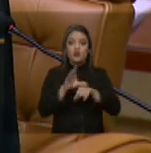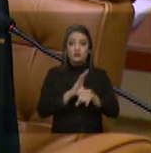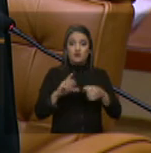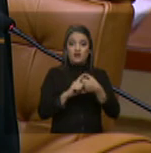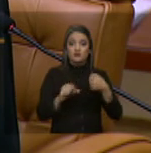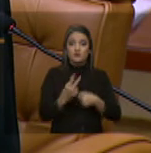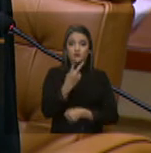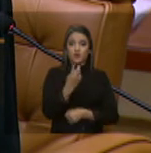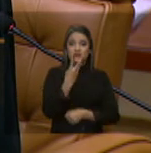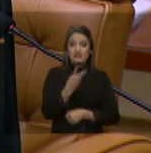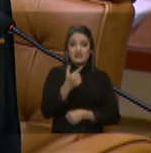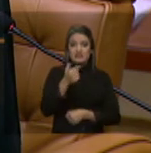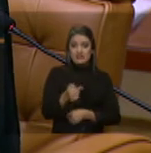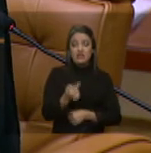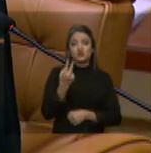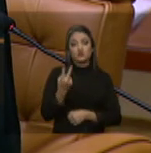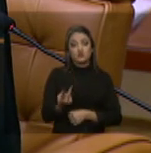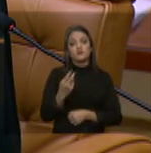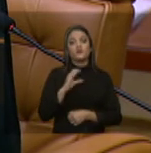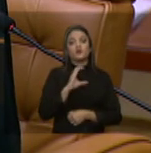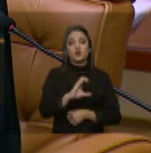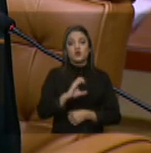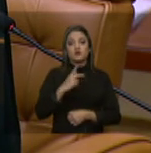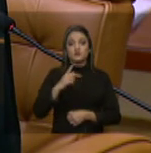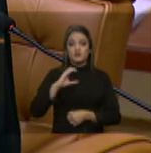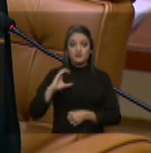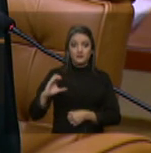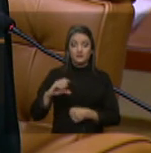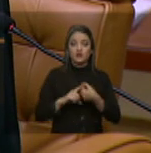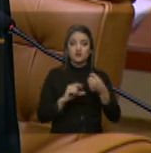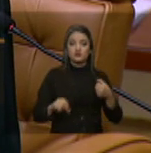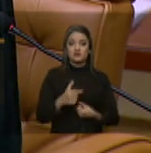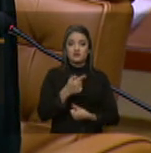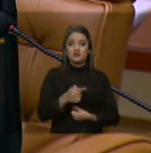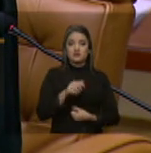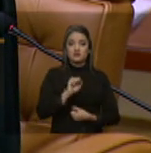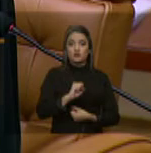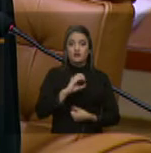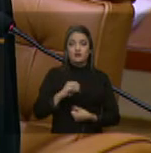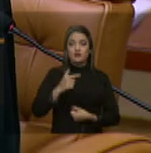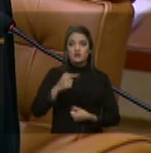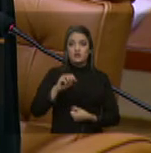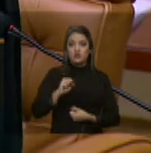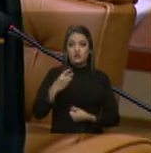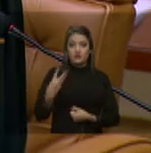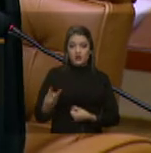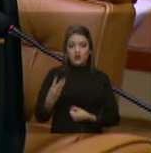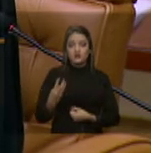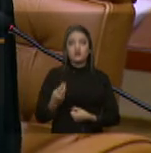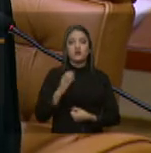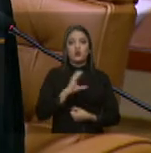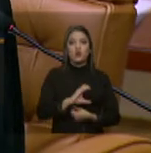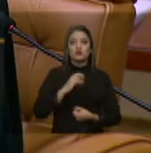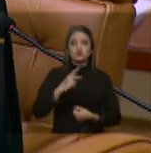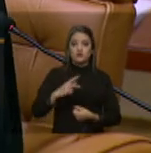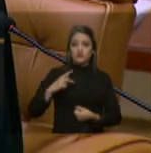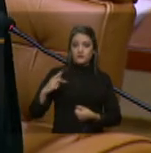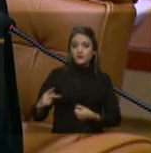2372 do Código de Processo Civil 7 do artigo 78783 o código do processo penal que disciplina